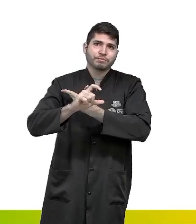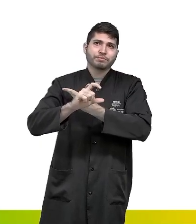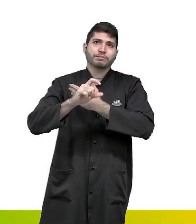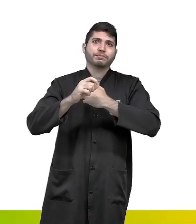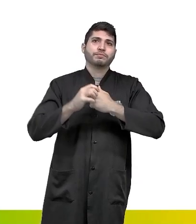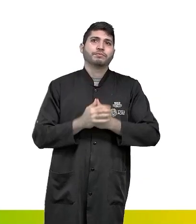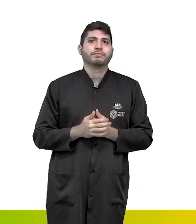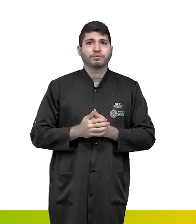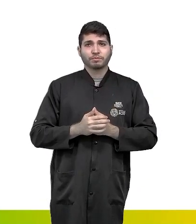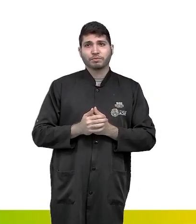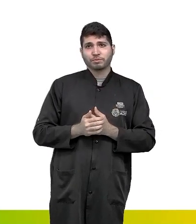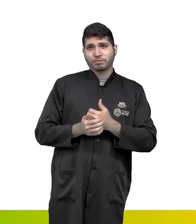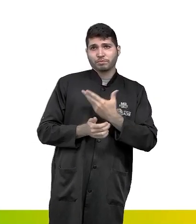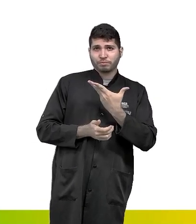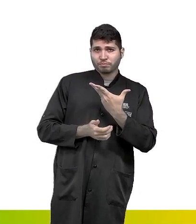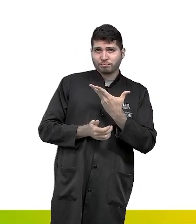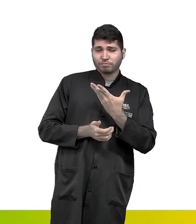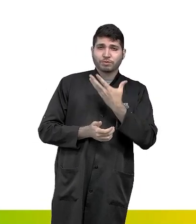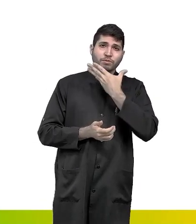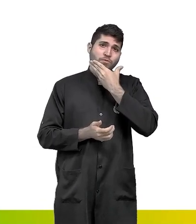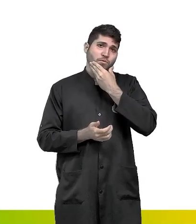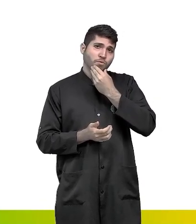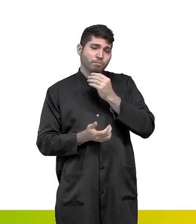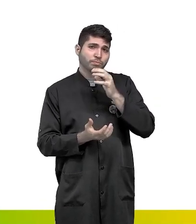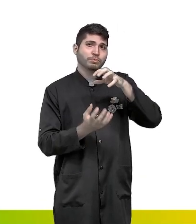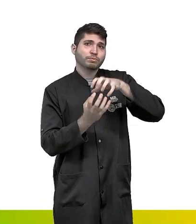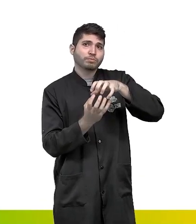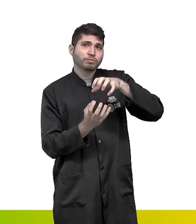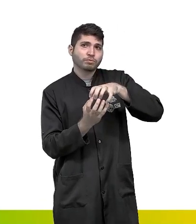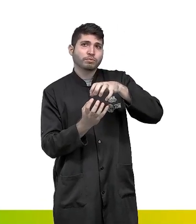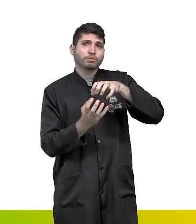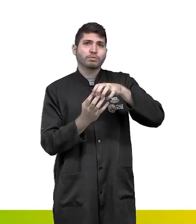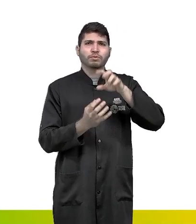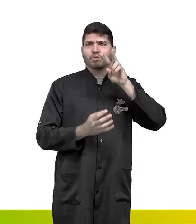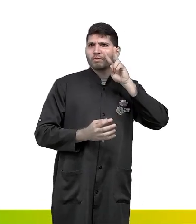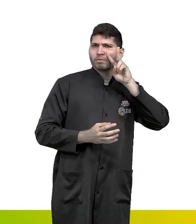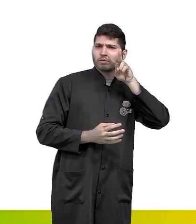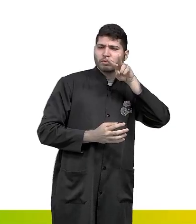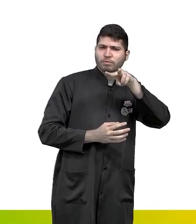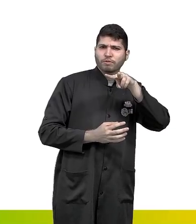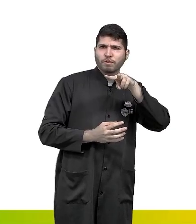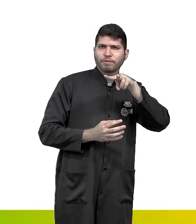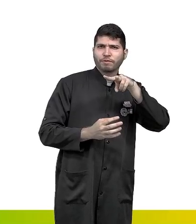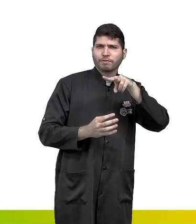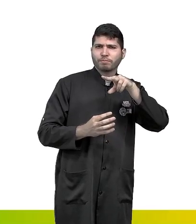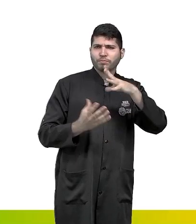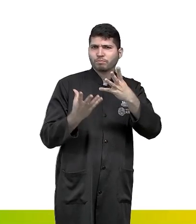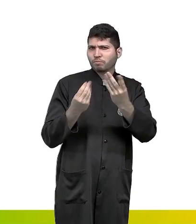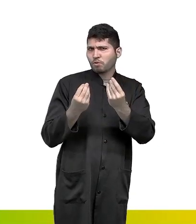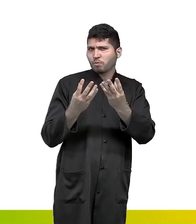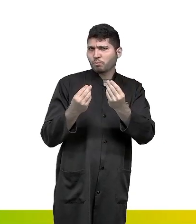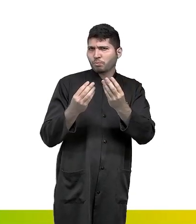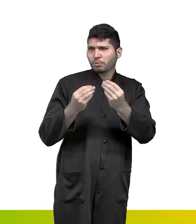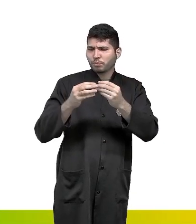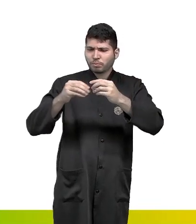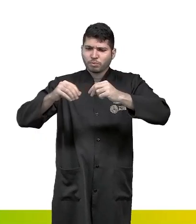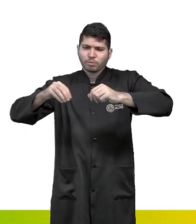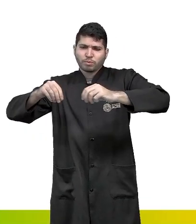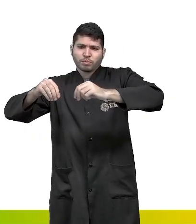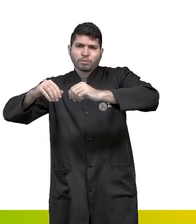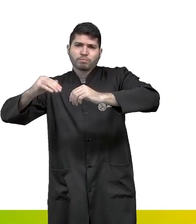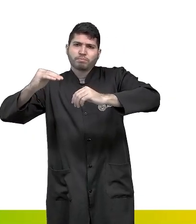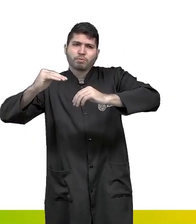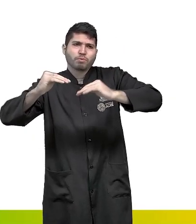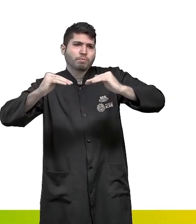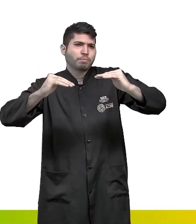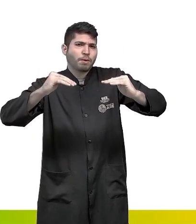né? Se vocês observarem, da área da casa dele e vendo vários lotes de terra, observando vários lotes de terras.